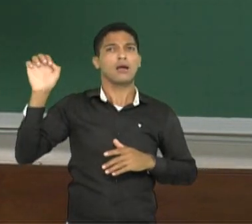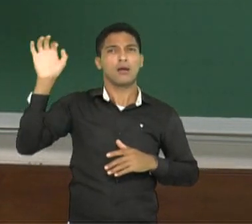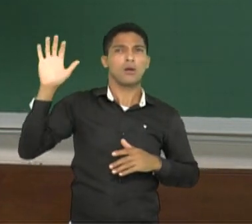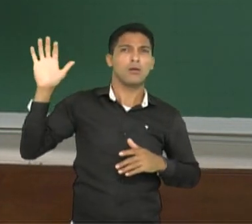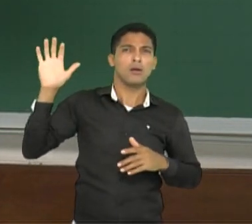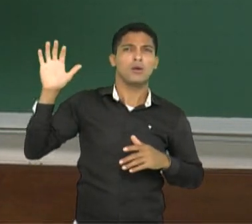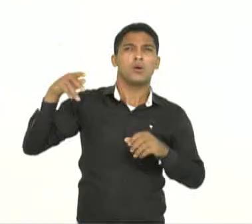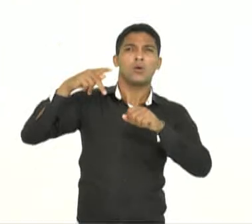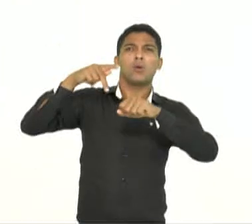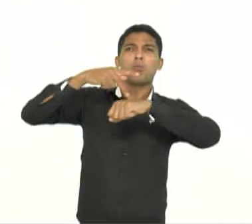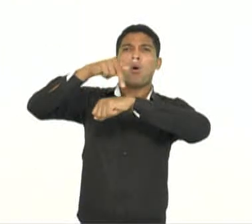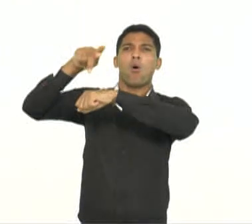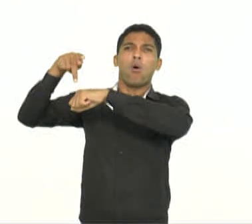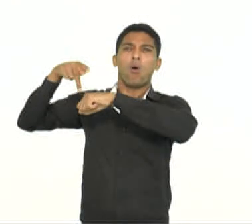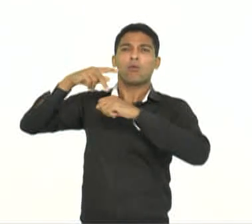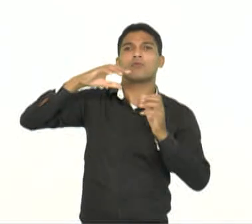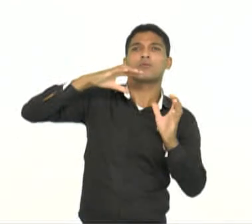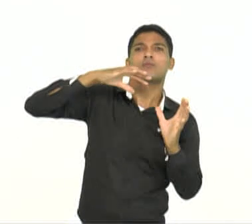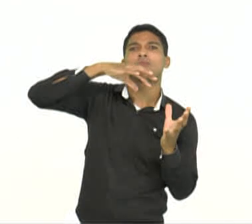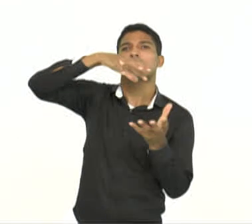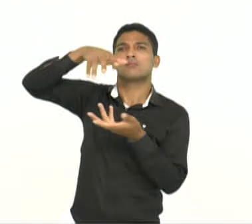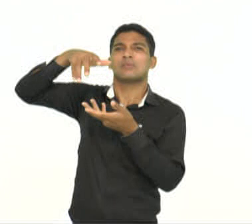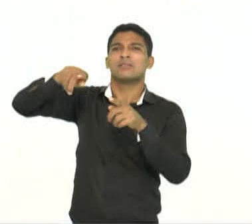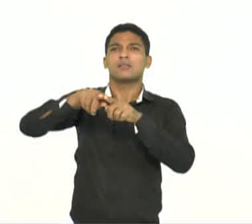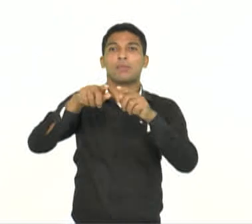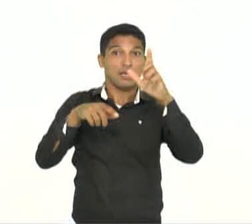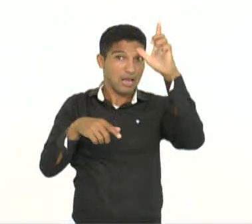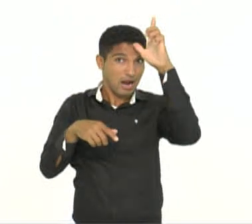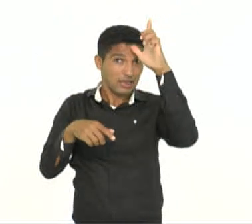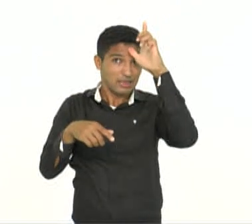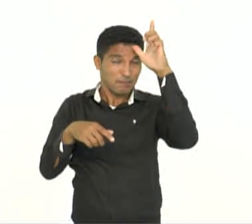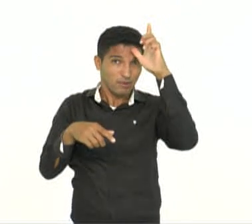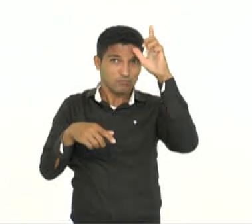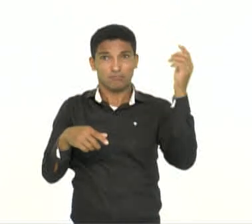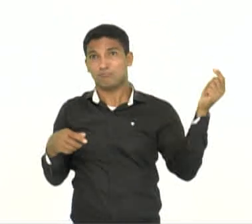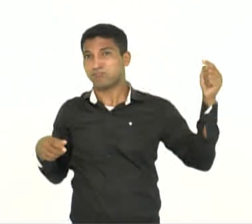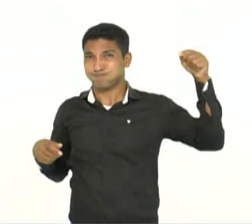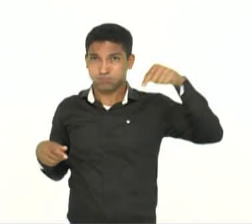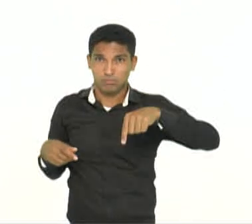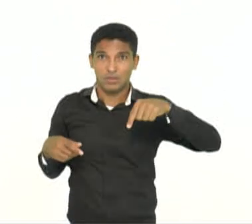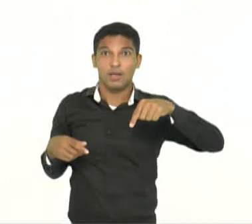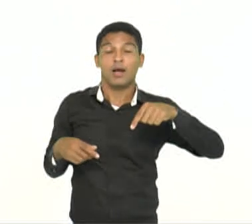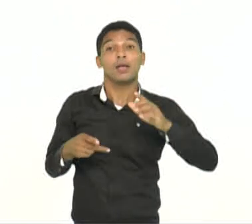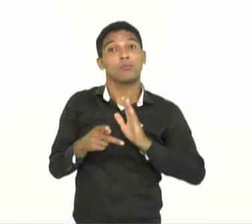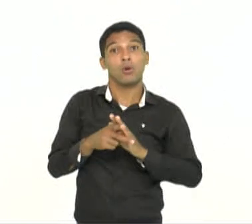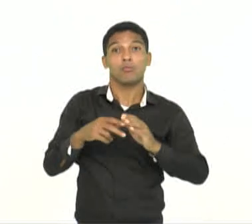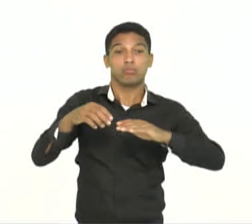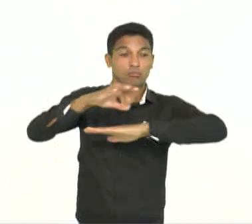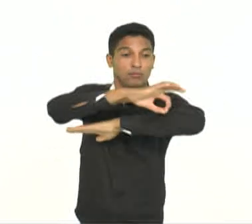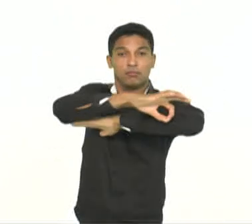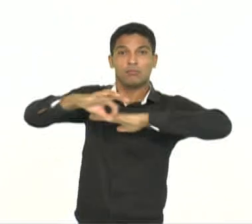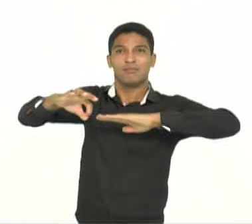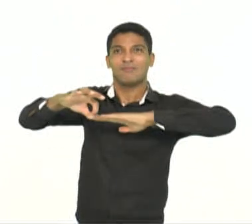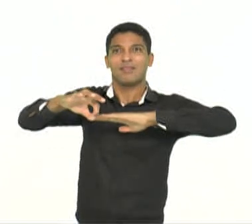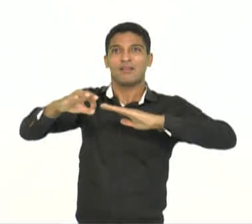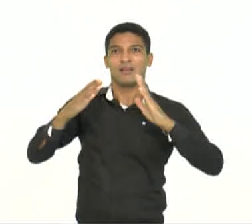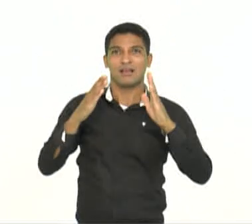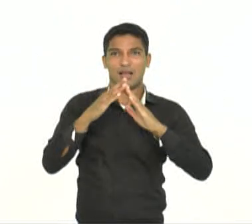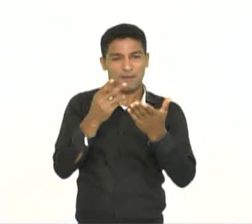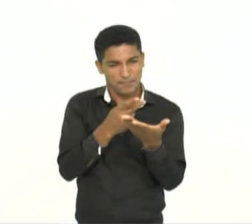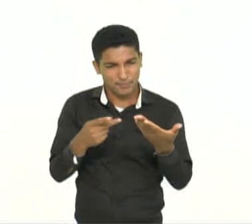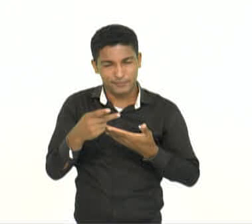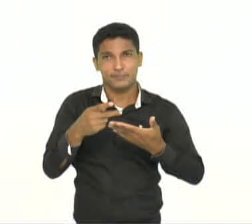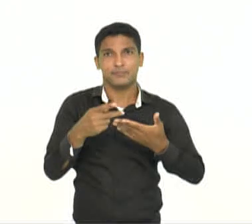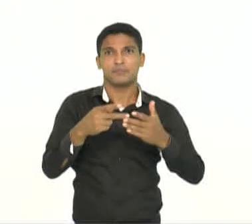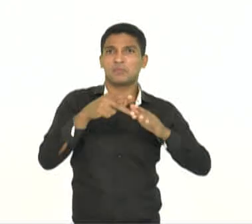nós vamos ter um exemplo da influência alemã em algumas partes da região Sul, que a arquitetura da cidade